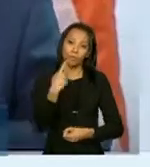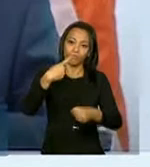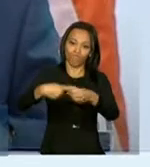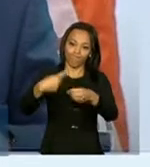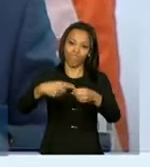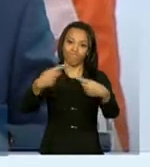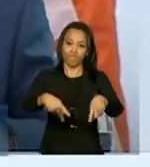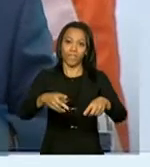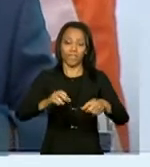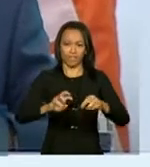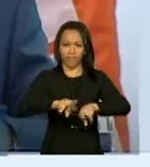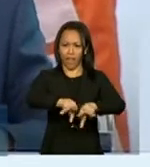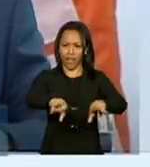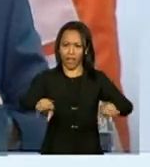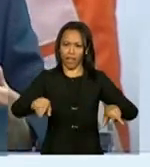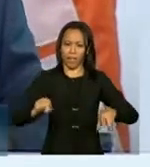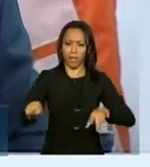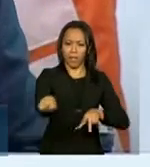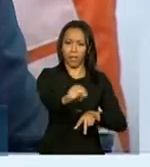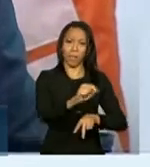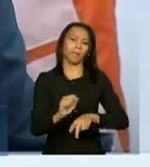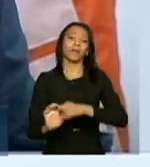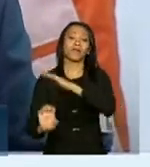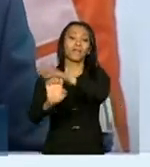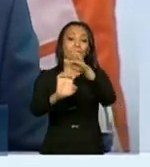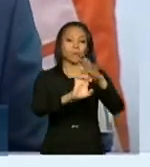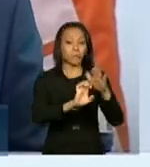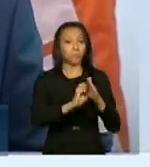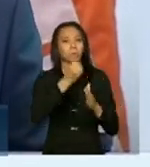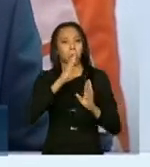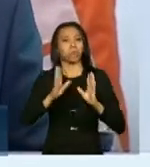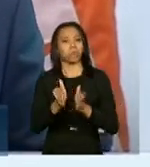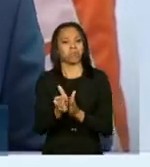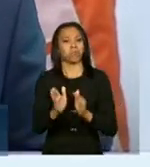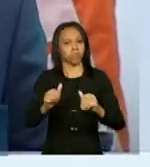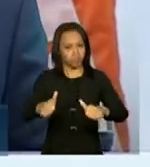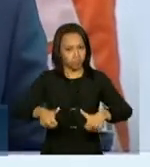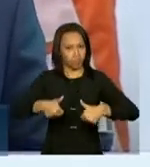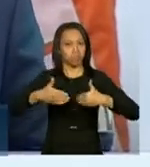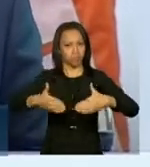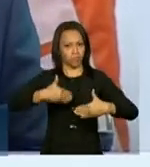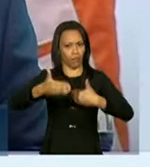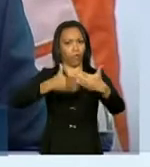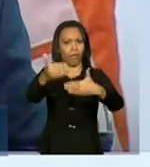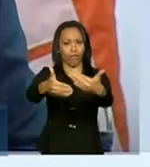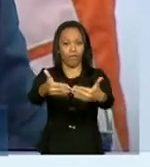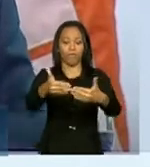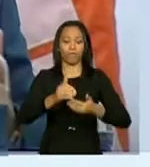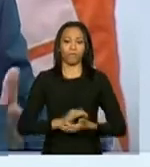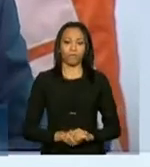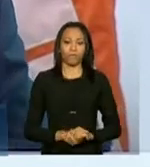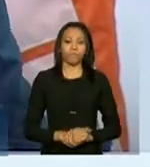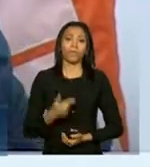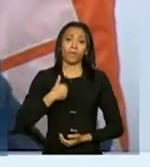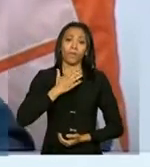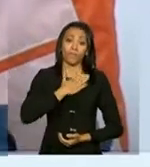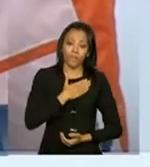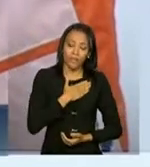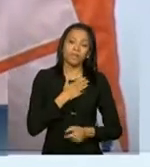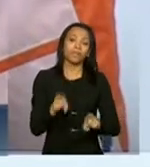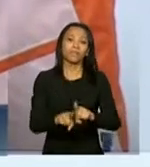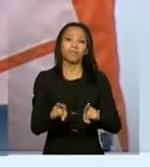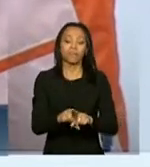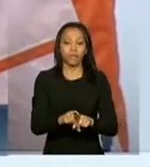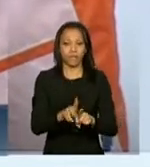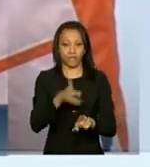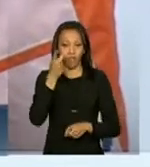estão colocadas de maneira tão firme e se desenvolvendo de maneira extremamente positiva. Eu gostaria, senhora presidente, de